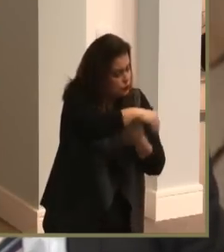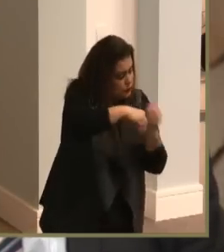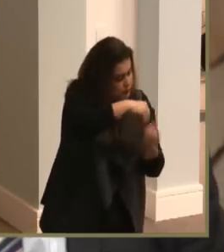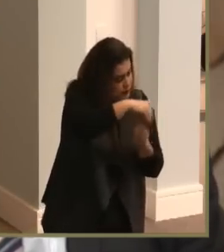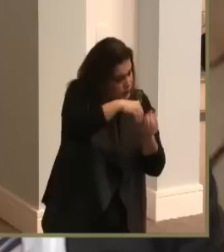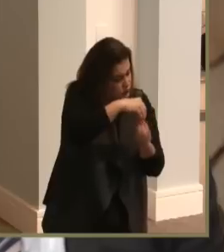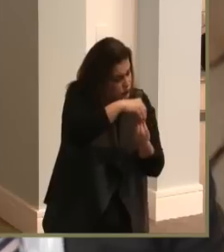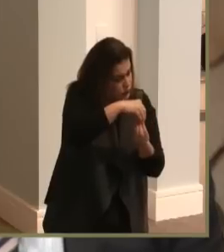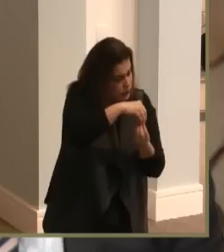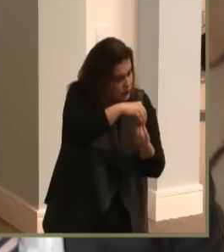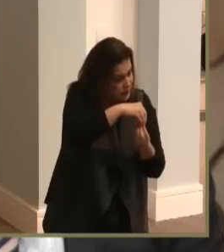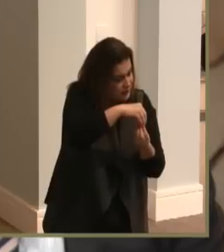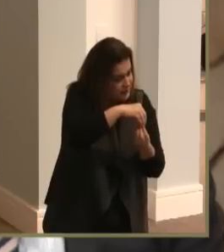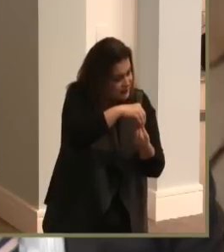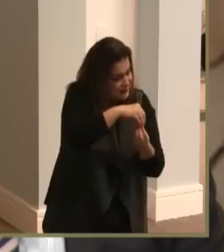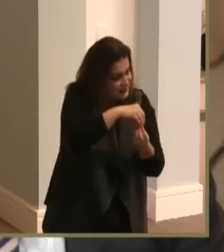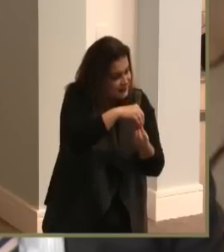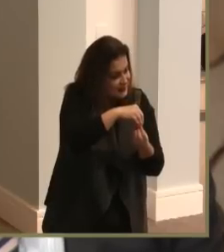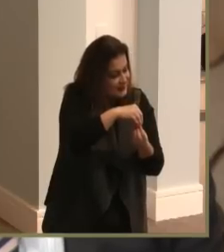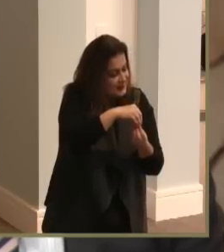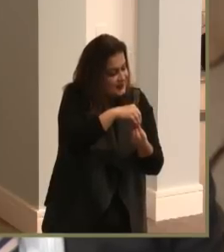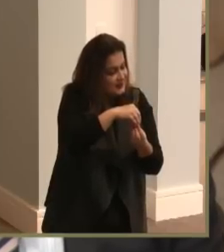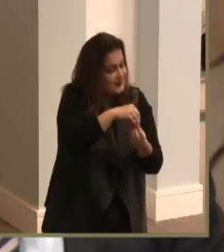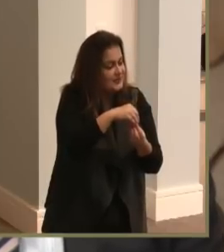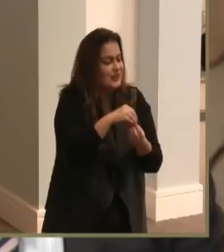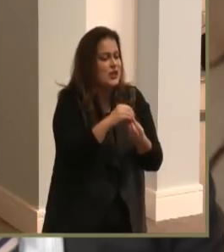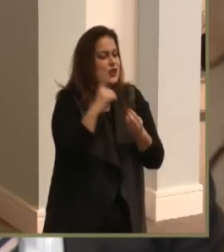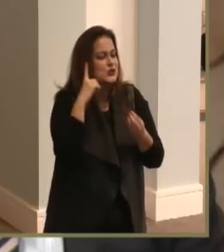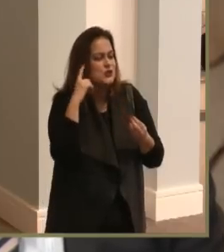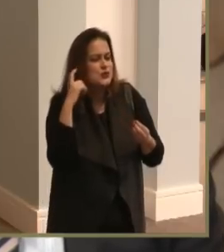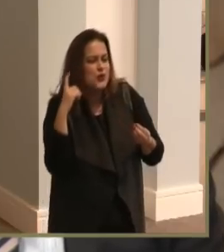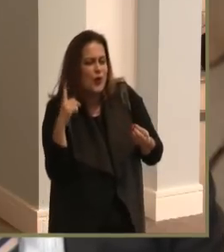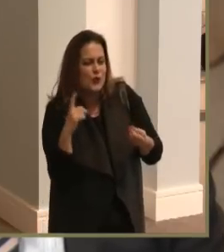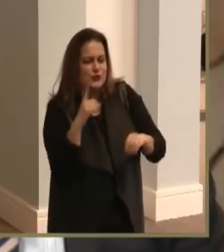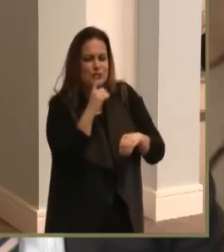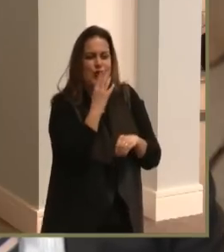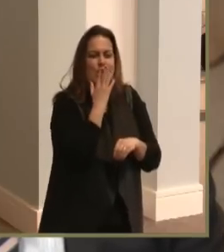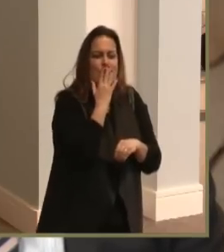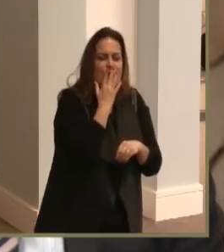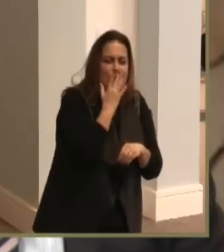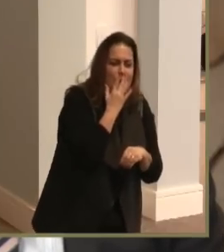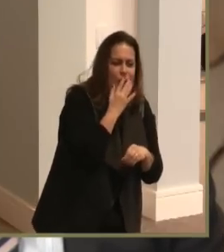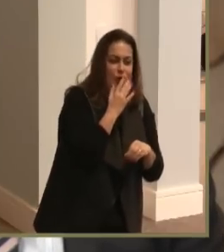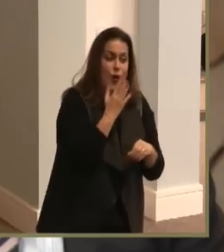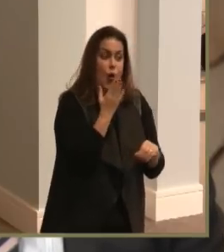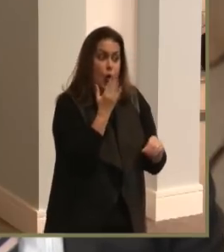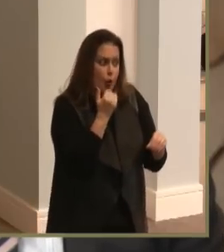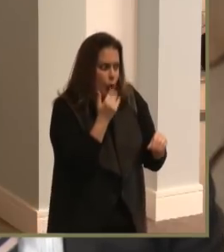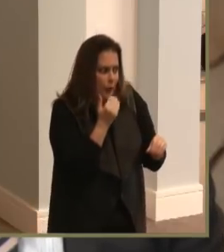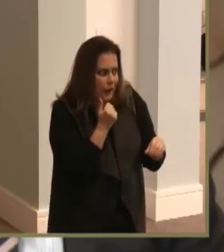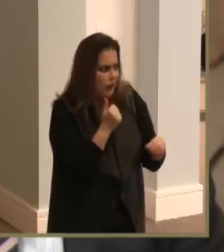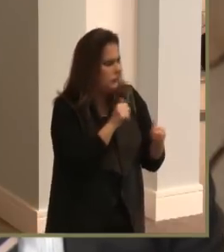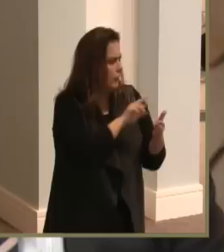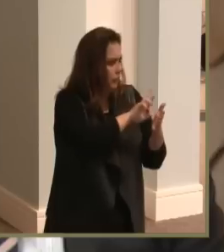fazendo um rico caldeirão de sotaques, sons e cores, com as comidas mais variadas.